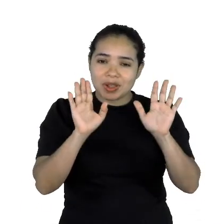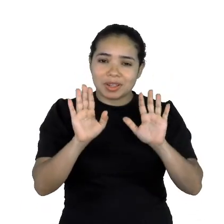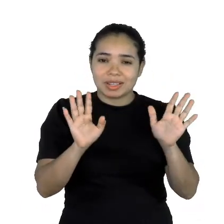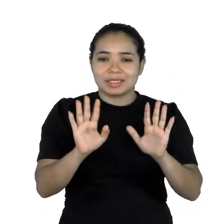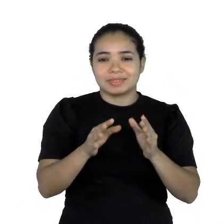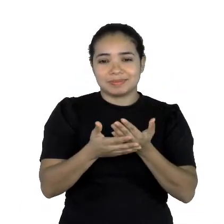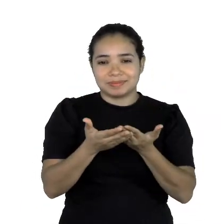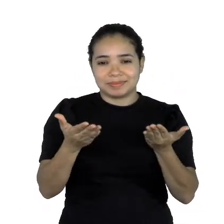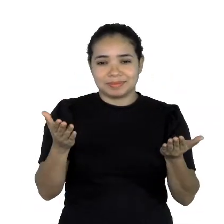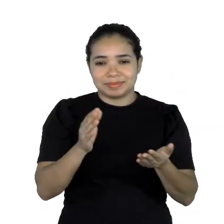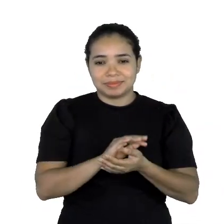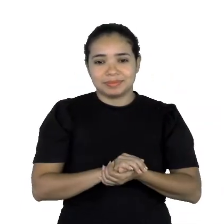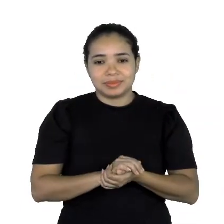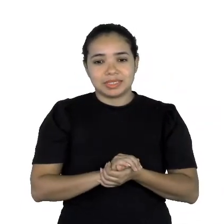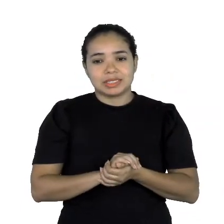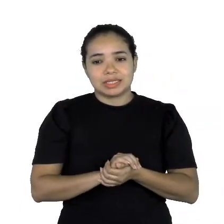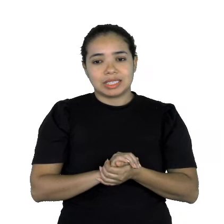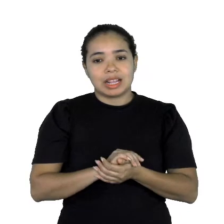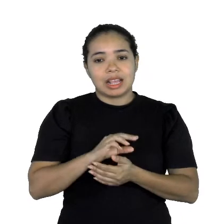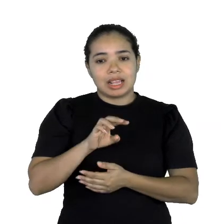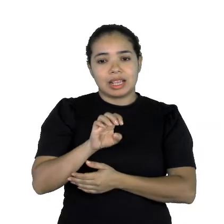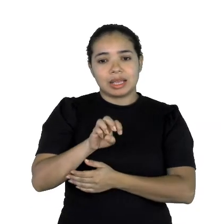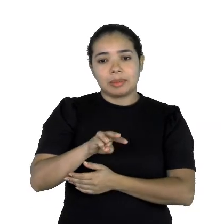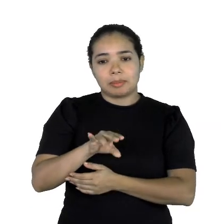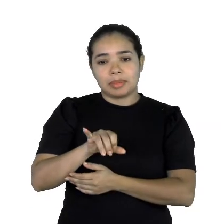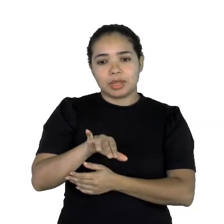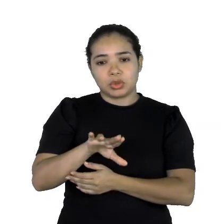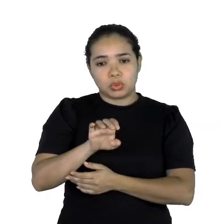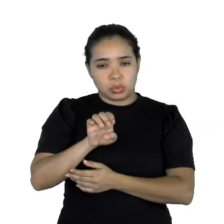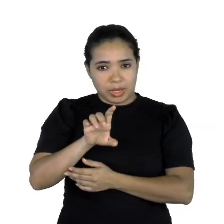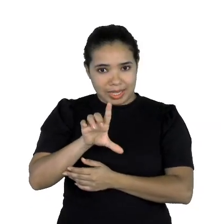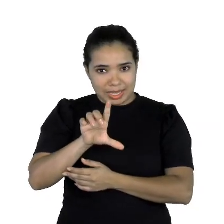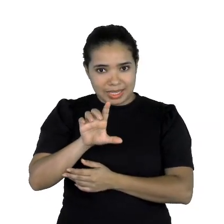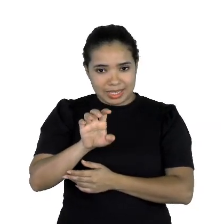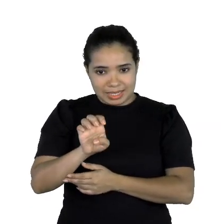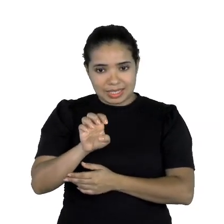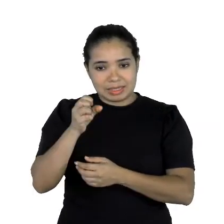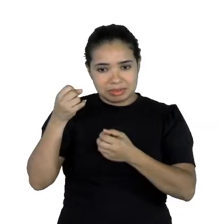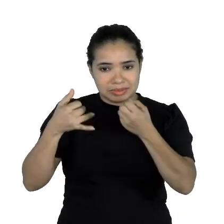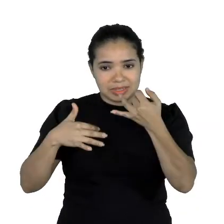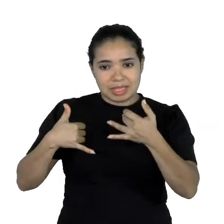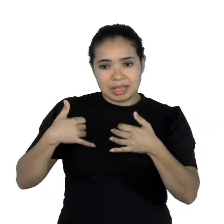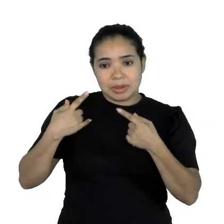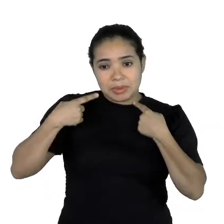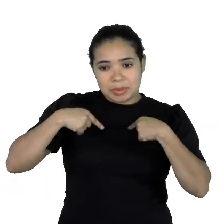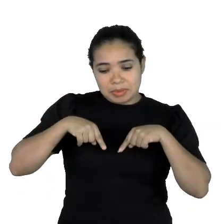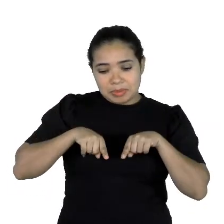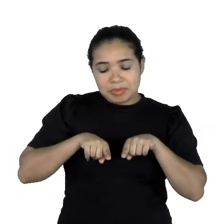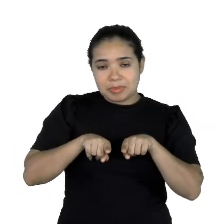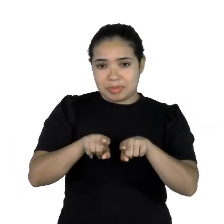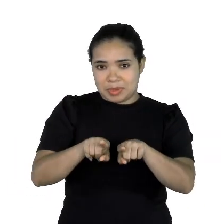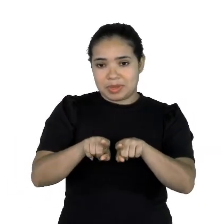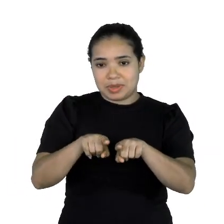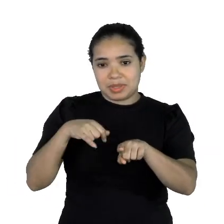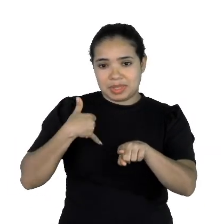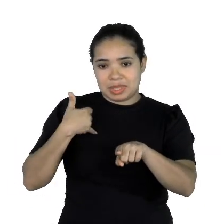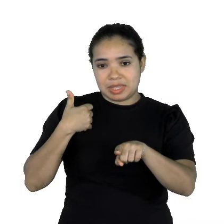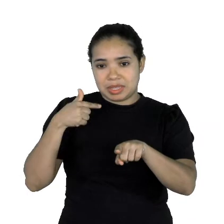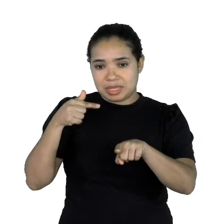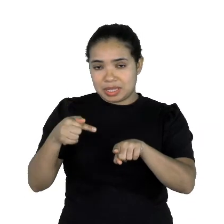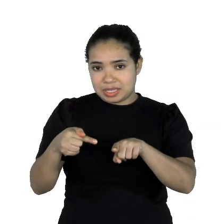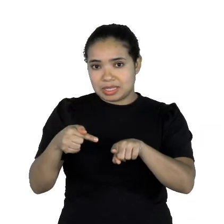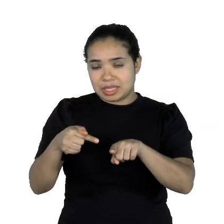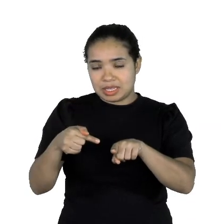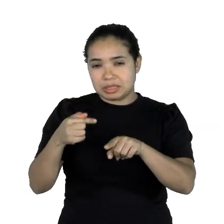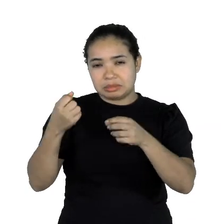só, mas quem fez o relato foi a Emanuele. Eu me chamo Emanuele e tenho uma irmã gêmea. Temos 7 anos. Vou